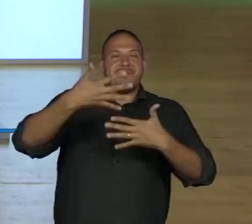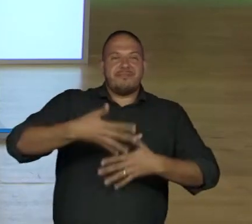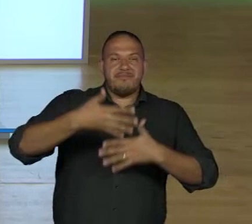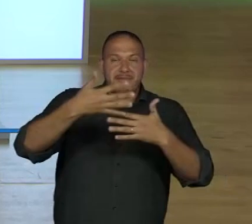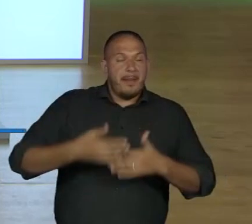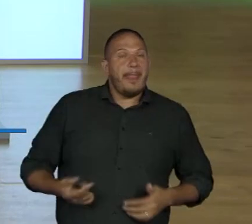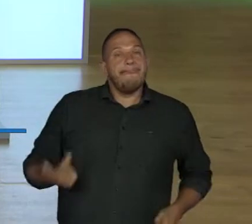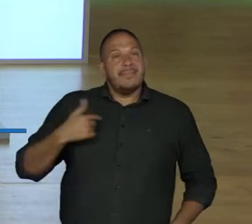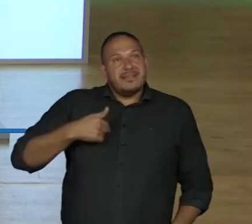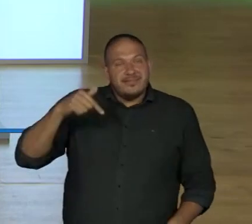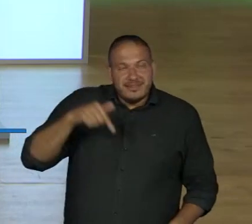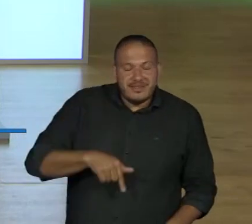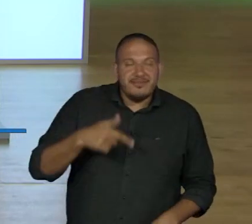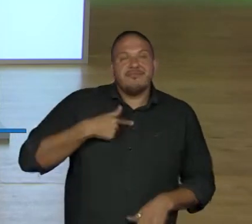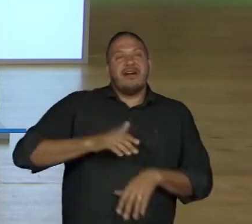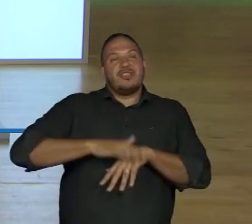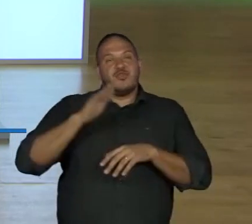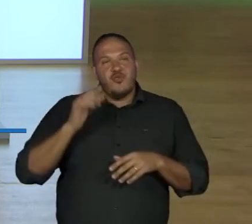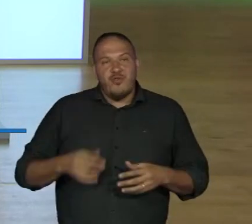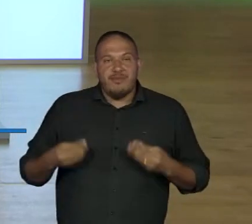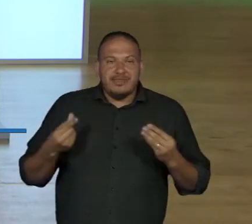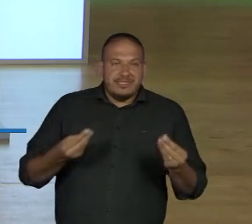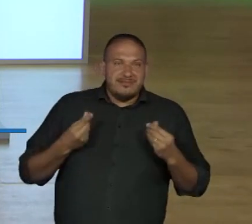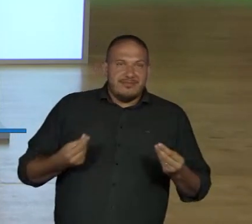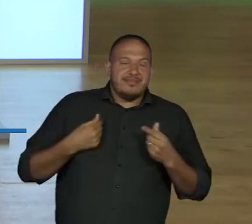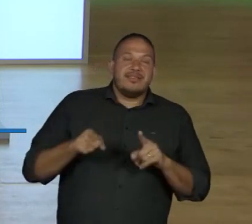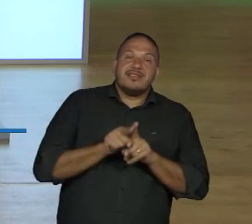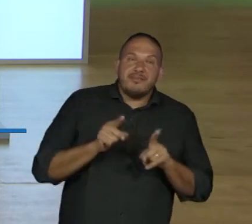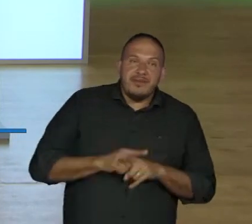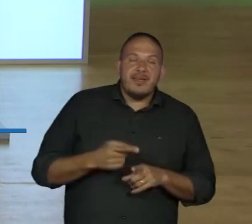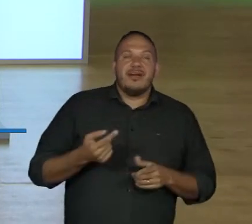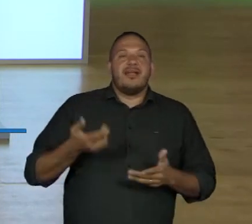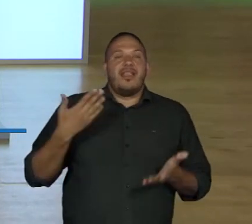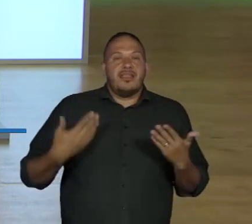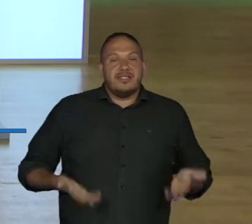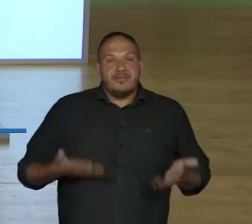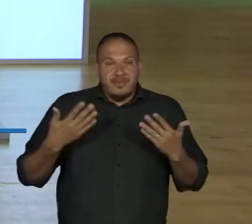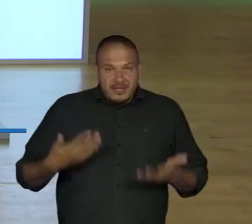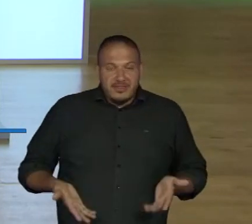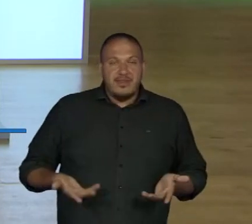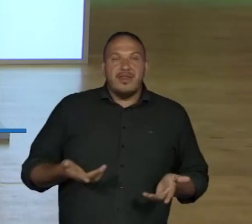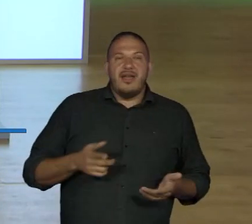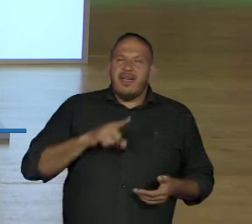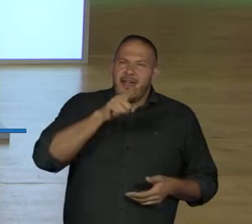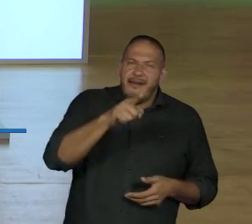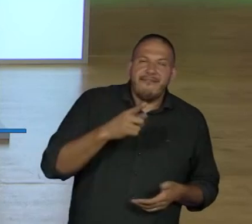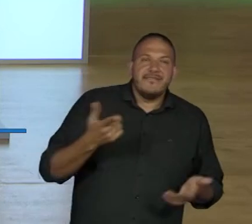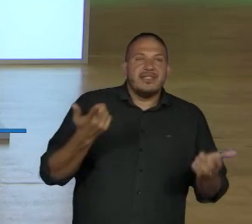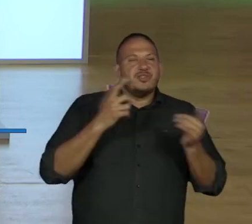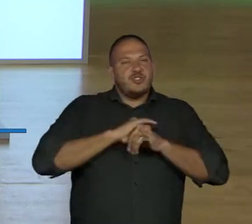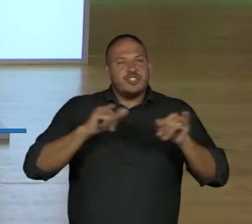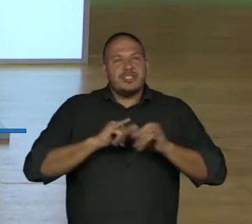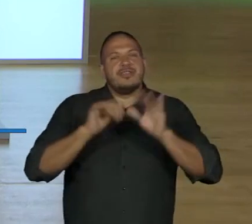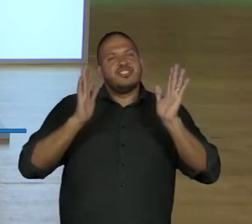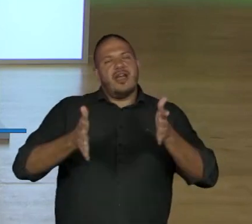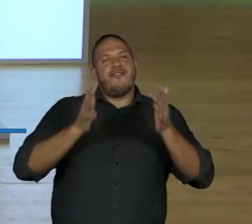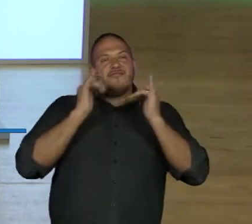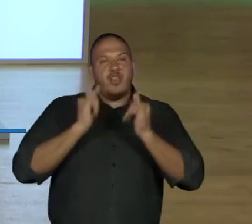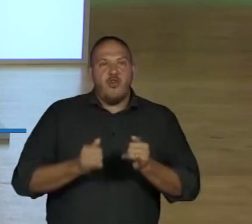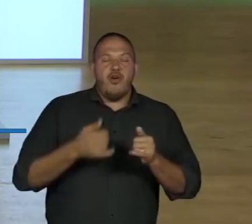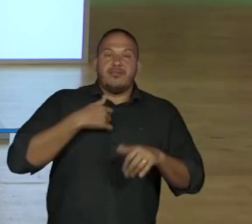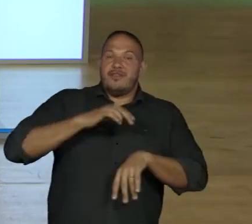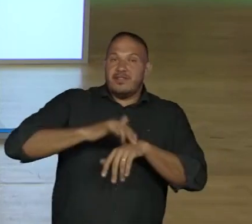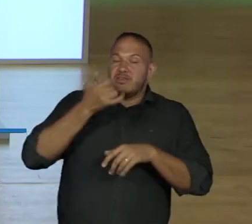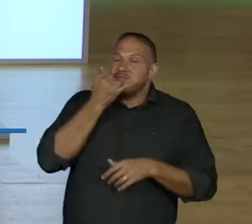uma notícia sobre a flexibilização, o relaxamento. E essa notícia, como a gente falou, na verdade não é uma